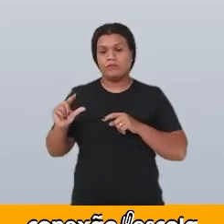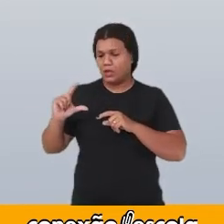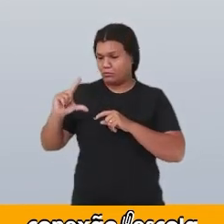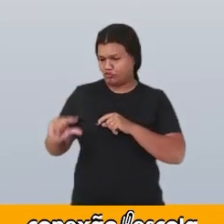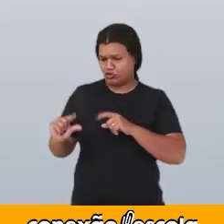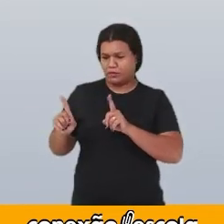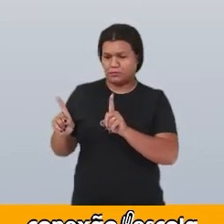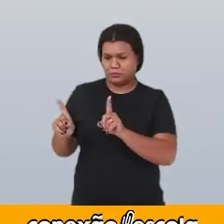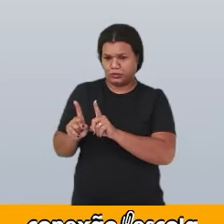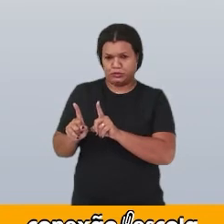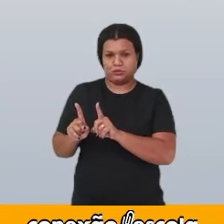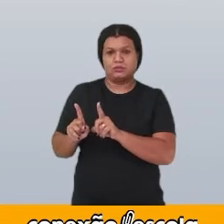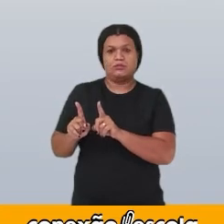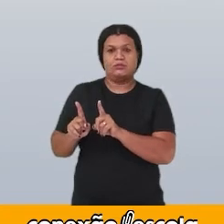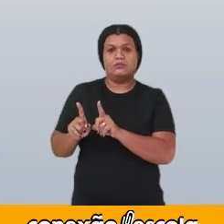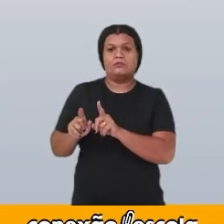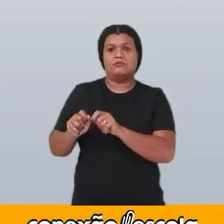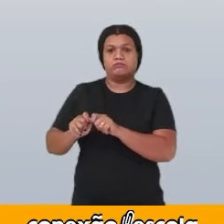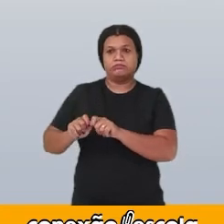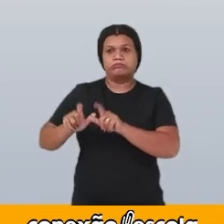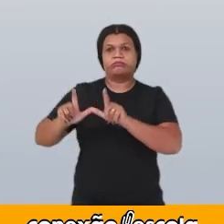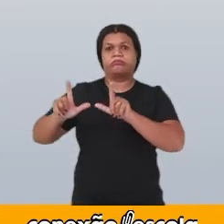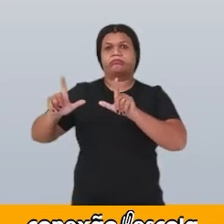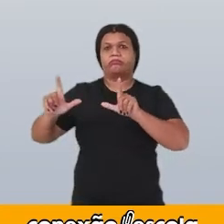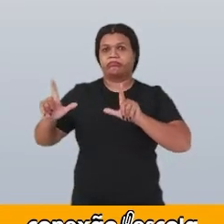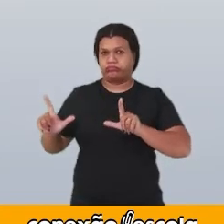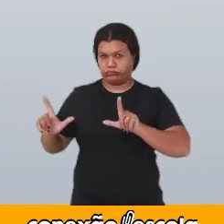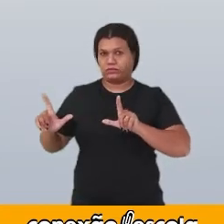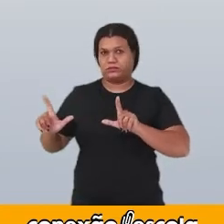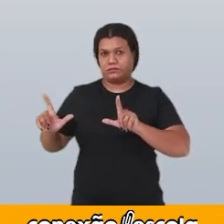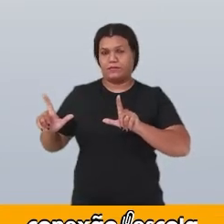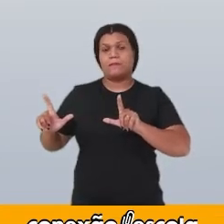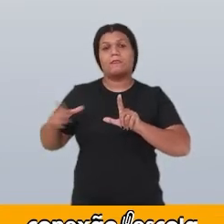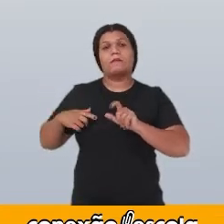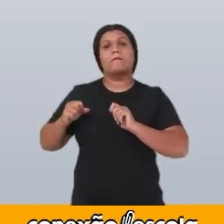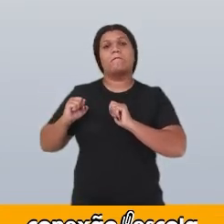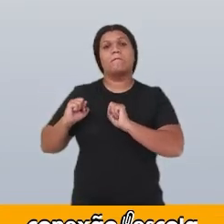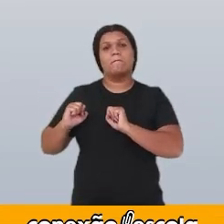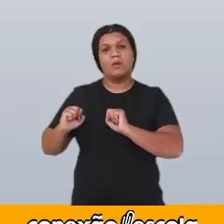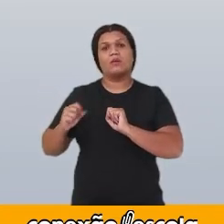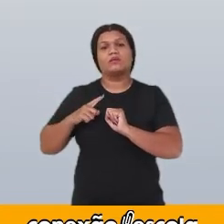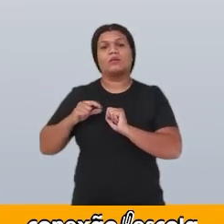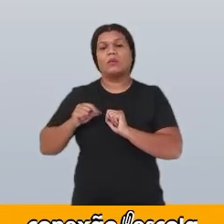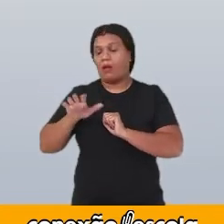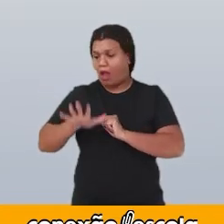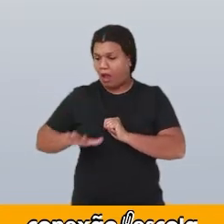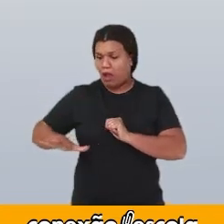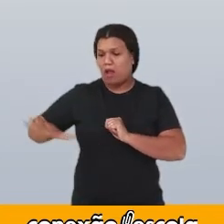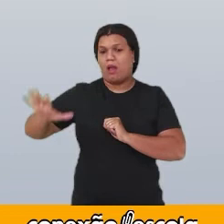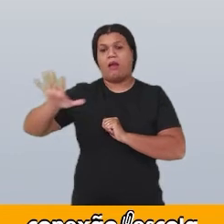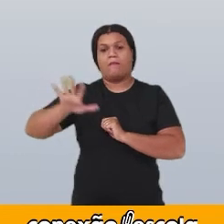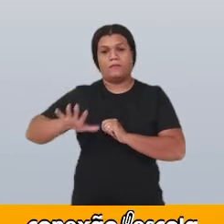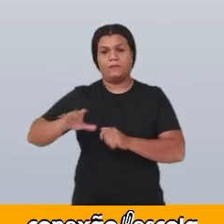figura maior e aumento ela de forma proporcional, eu tenho uma ampliação.